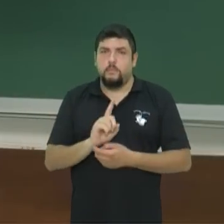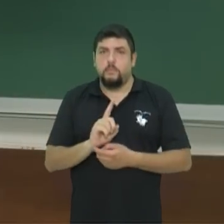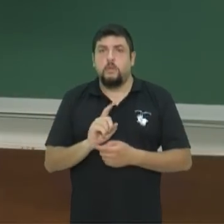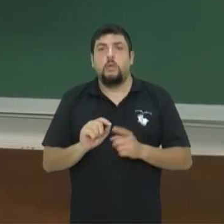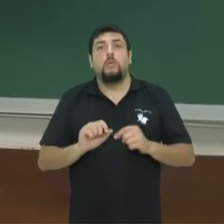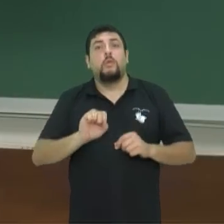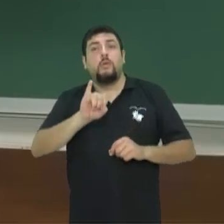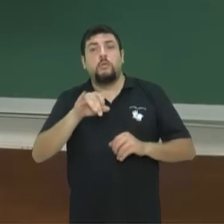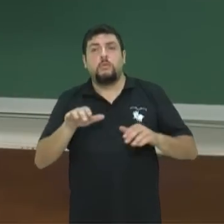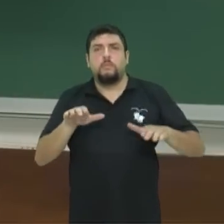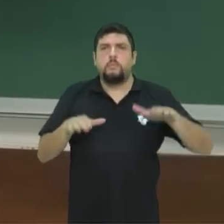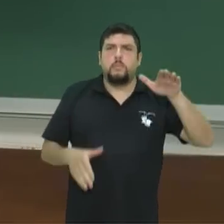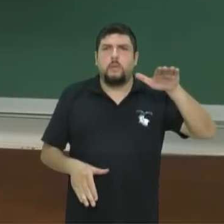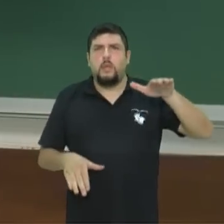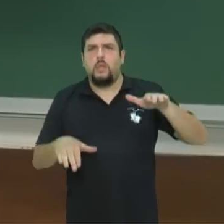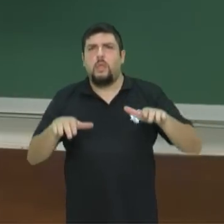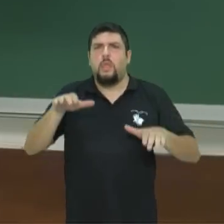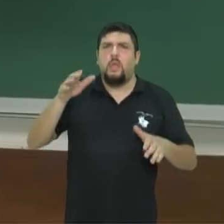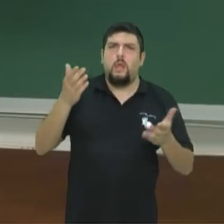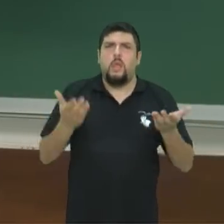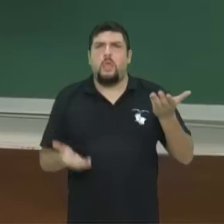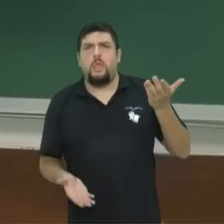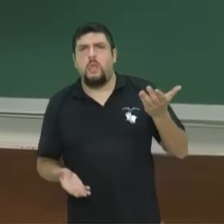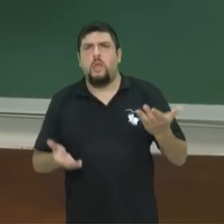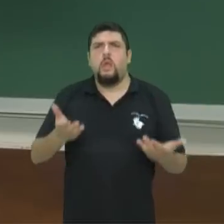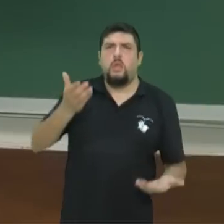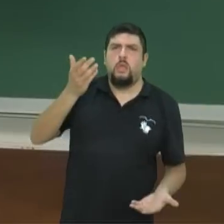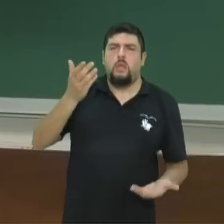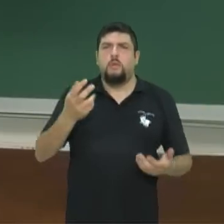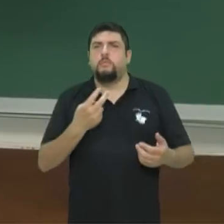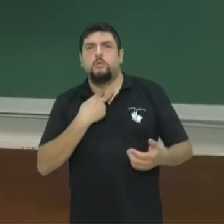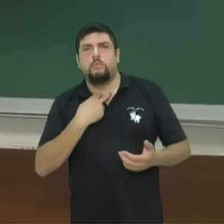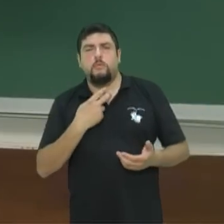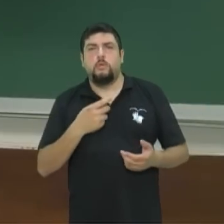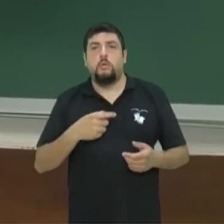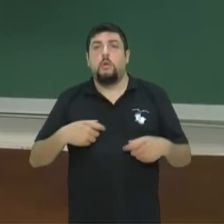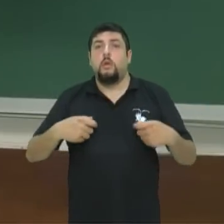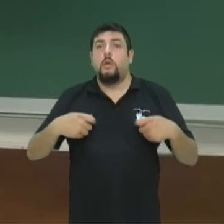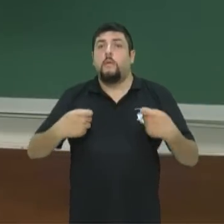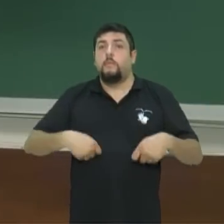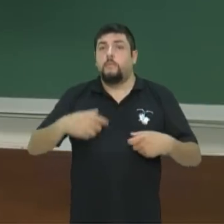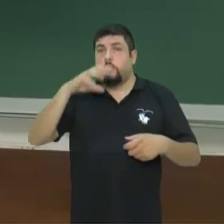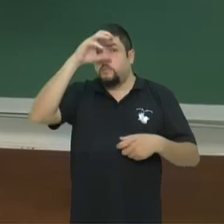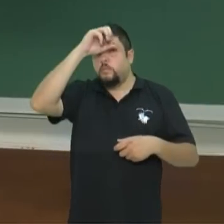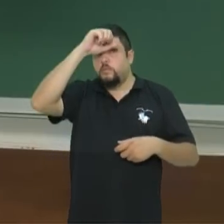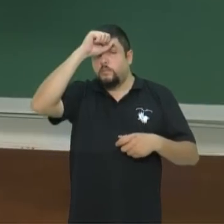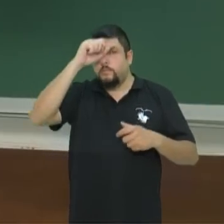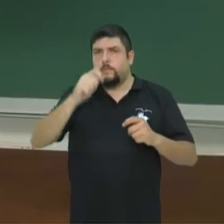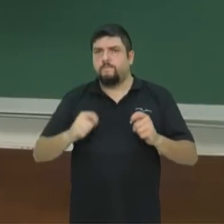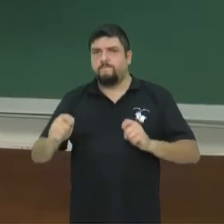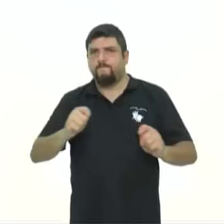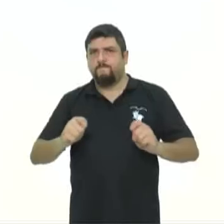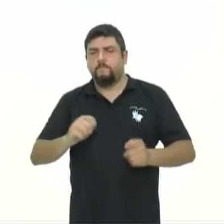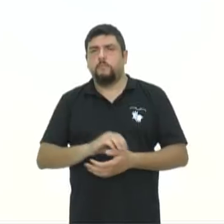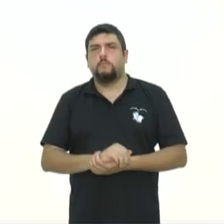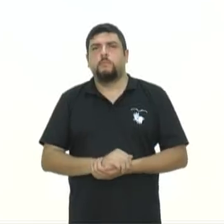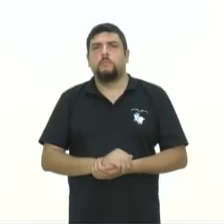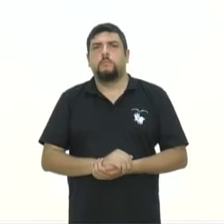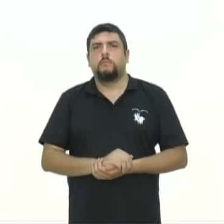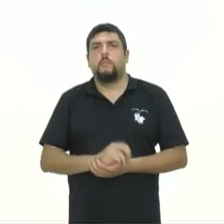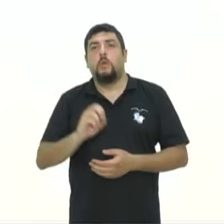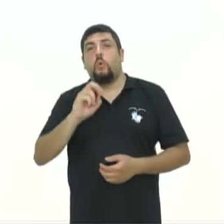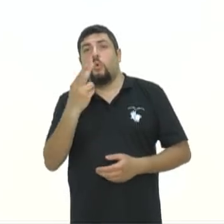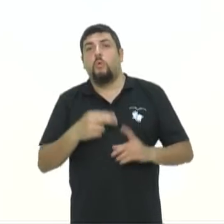causa desequilíbrio não pode ser sinônimo de felicidade, né? Então as pessoas têm que aprender a balizar isso, certo? Ou será que nós temos aqui